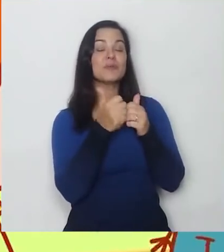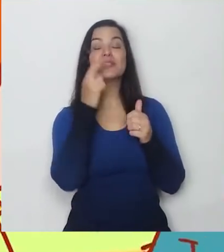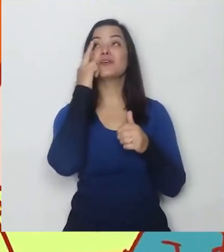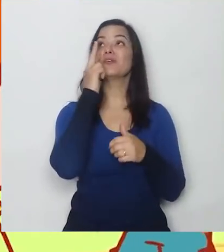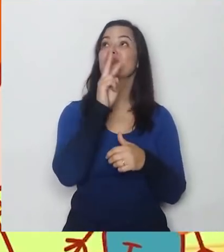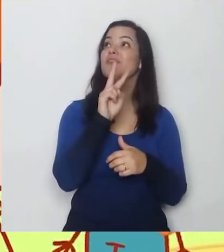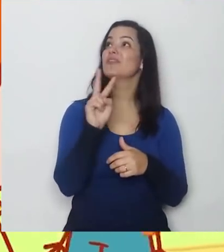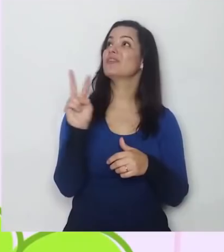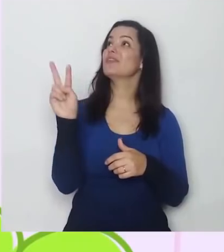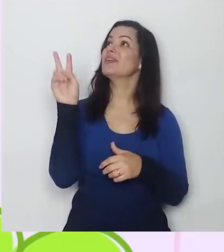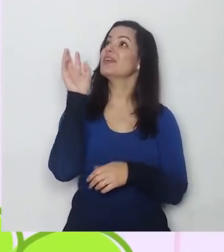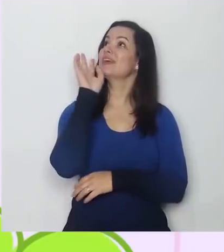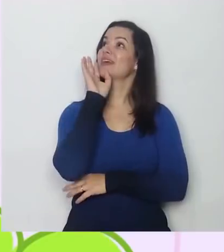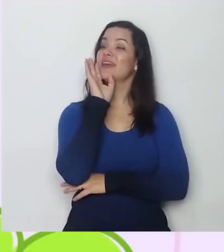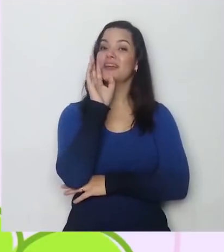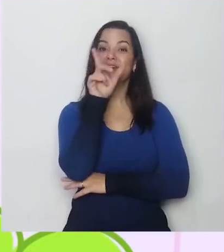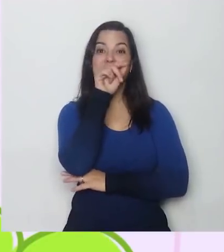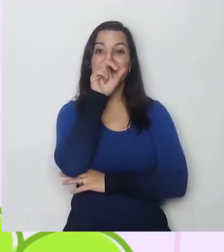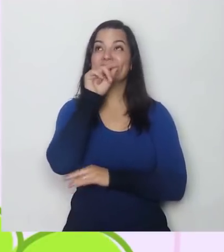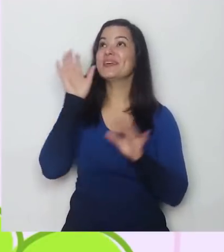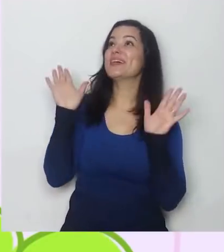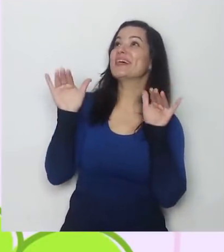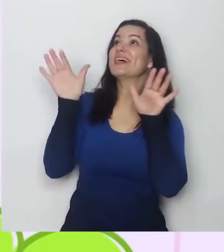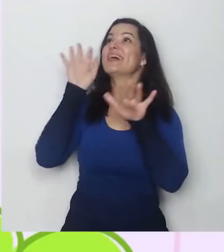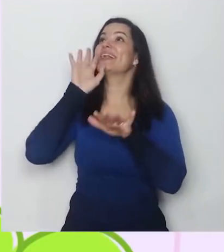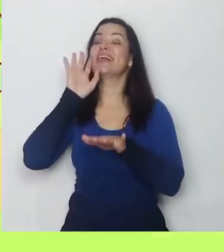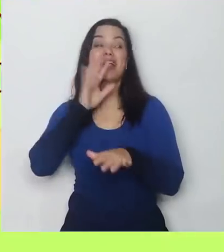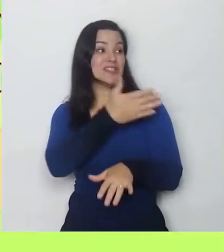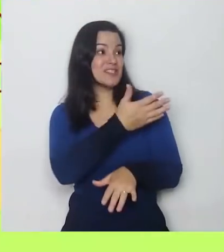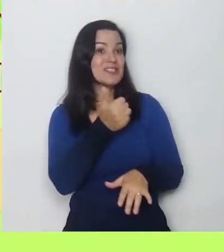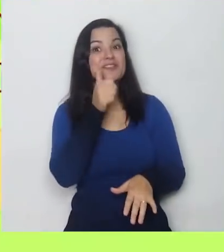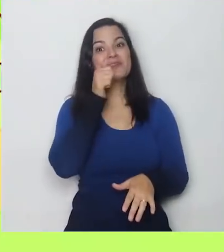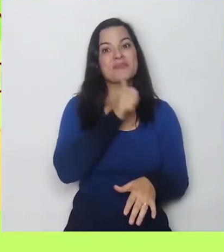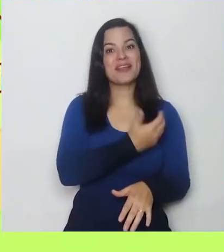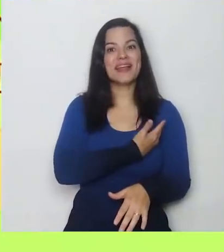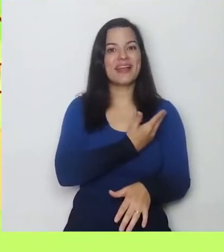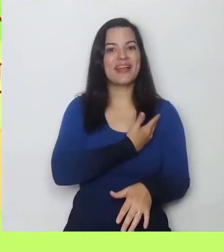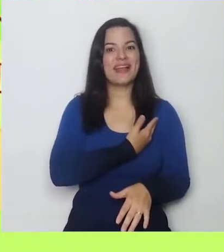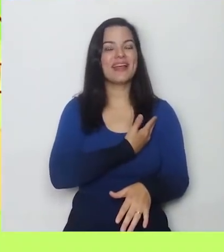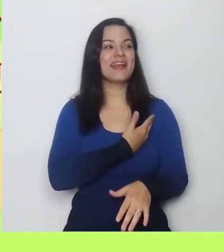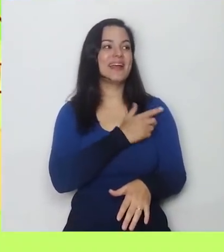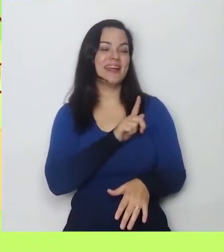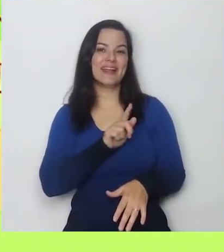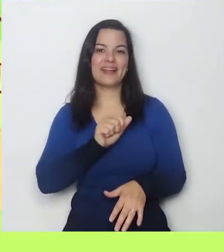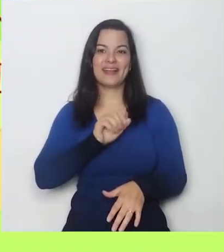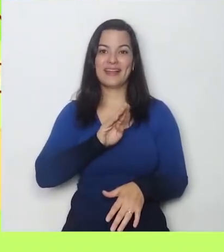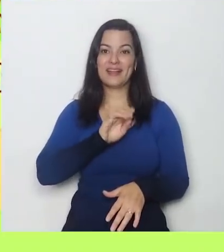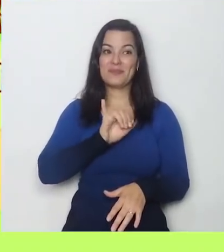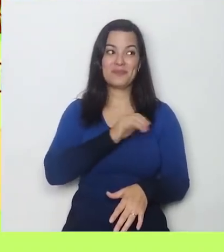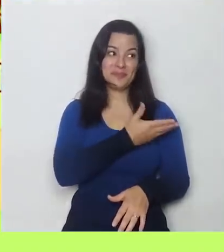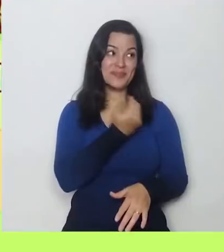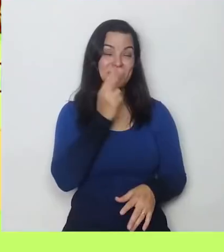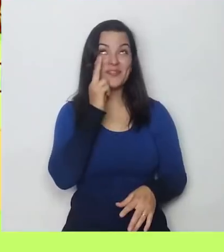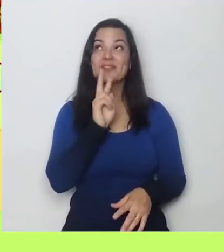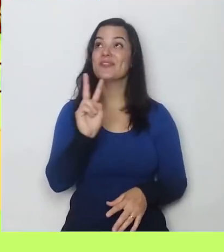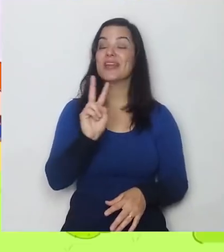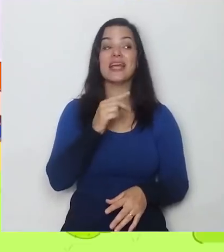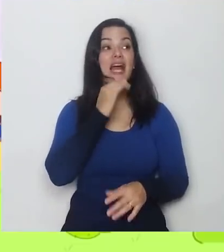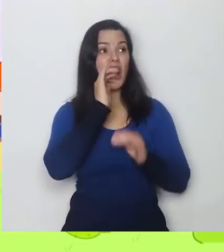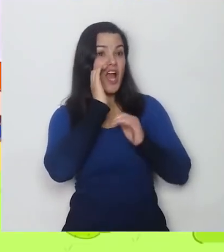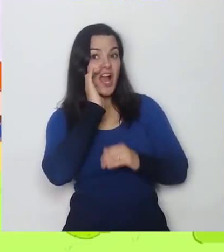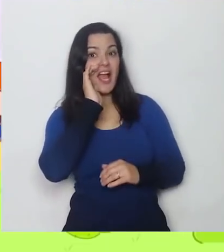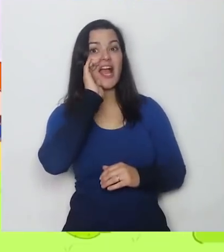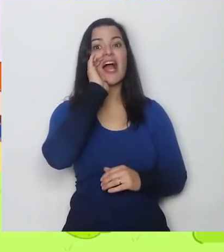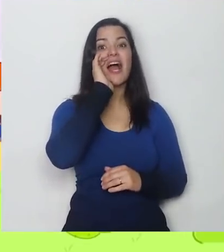muito engraçado e chamei a Gabi para ver. Mas aí, quando eu gritei o nome dela,